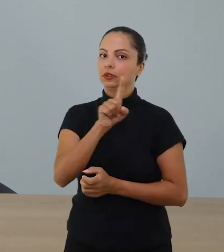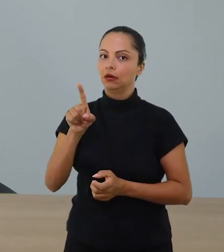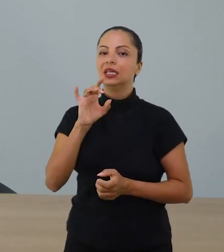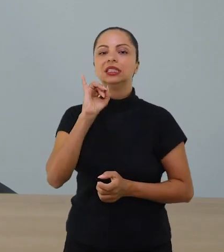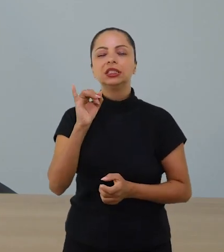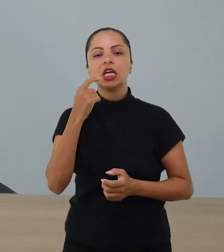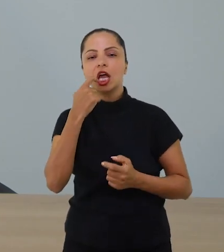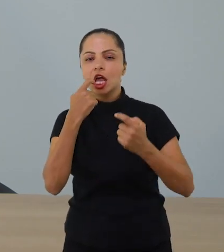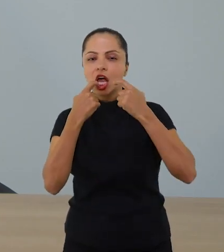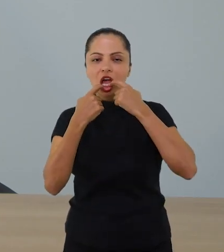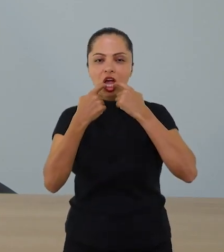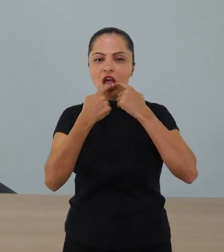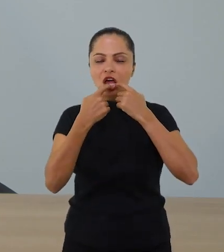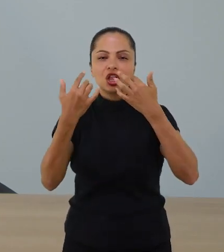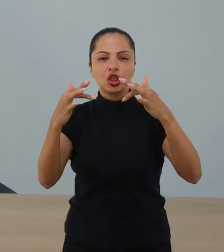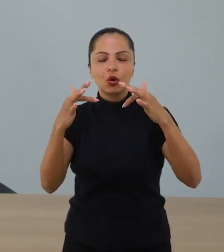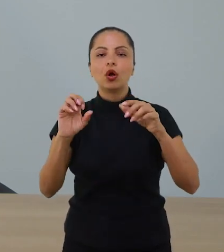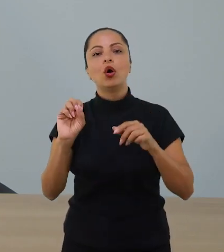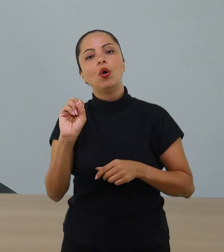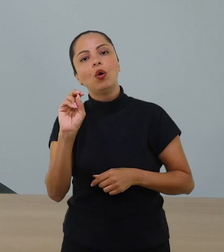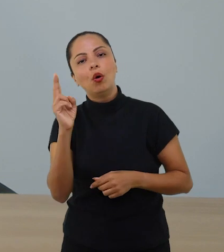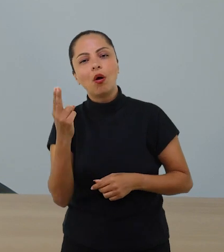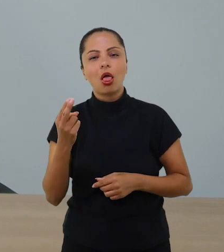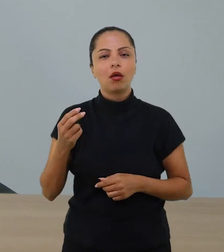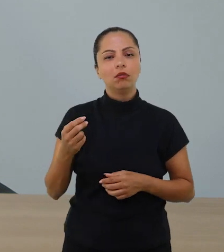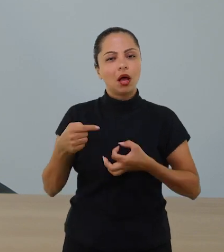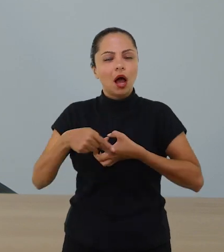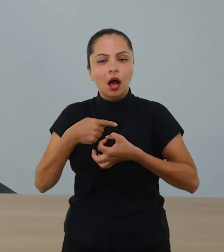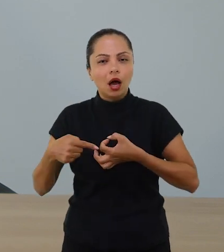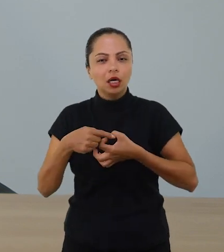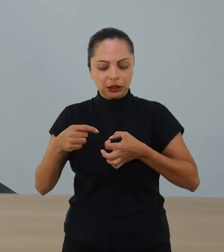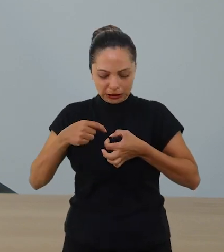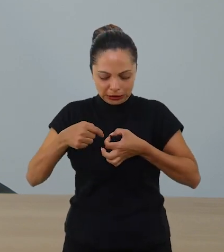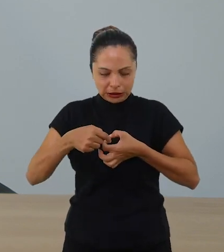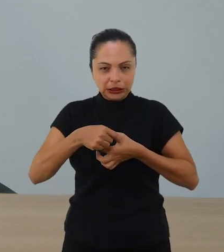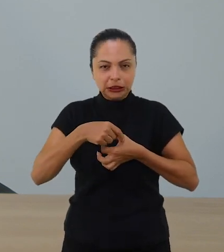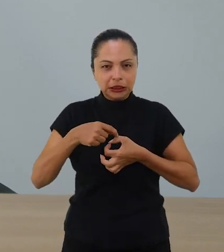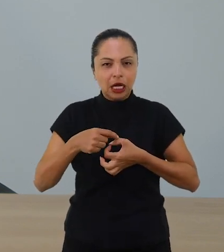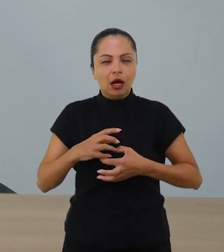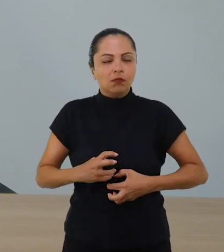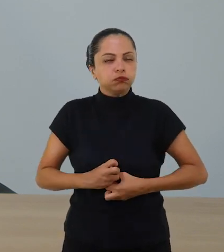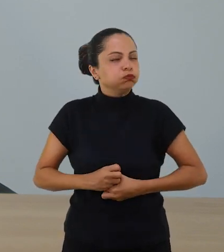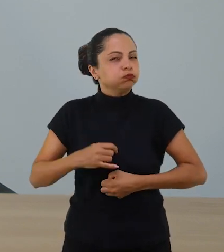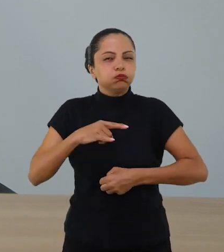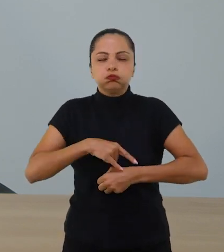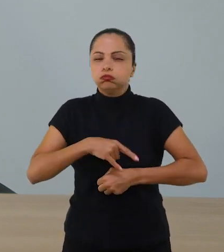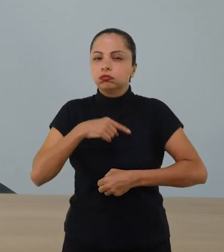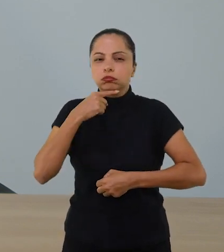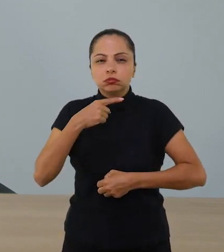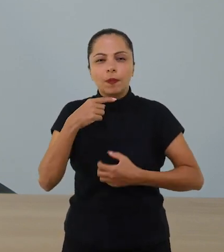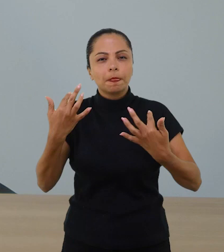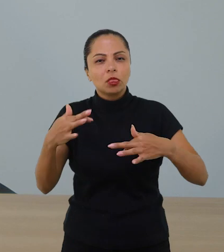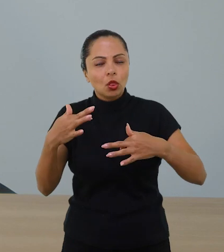criança apresente feridas na boca, feridas no ânus, prisão de ventre, diarreia, dor abdominal